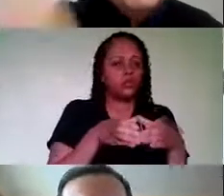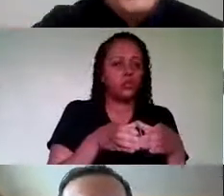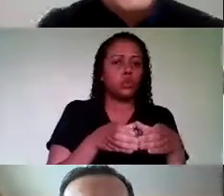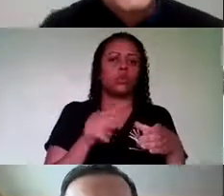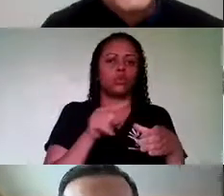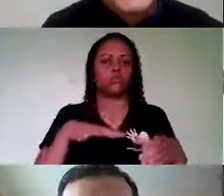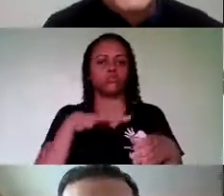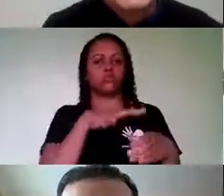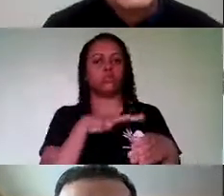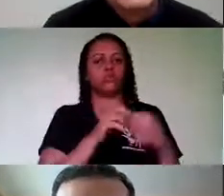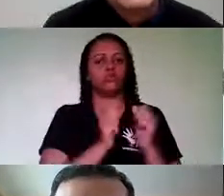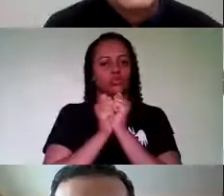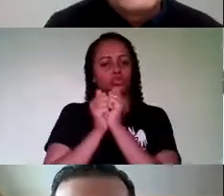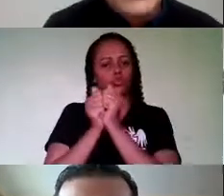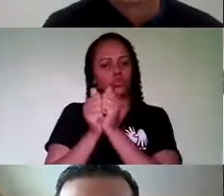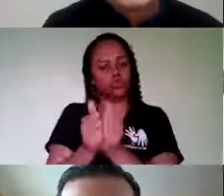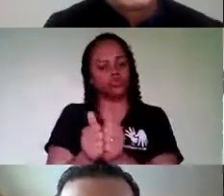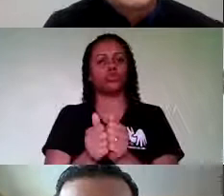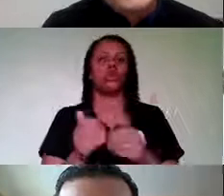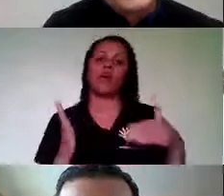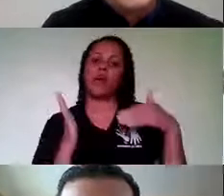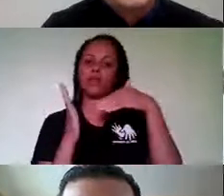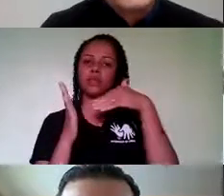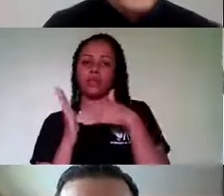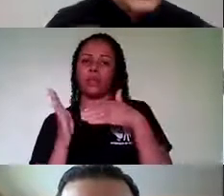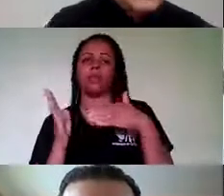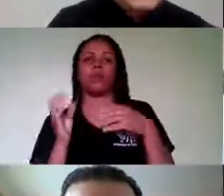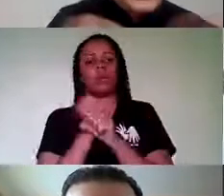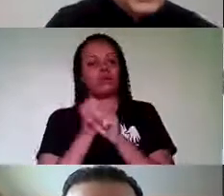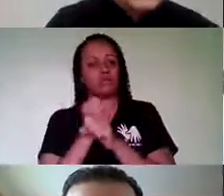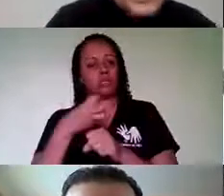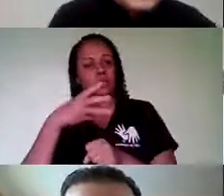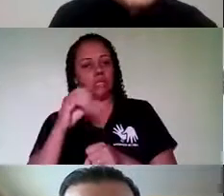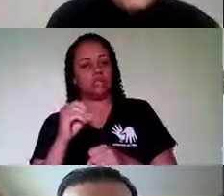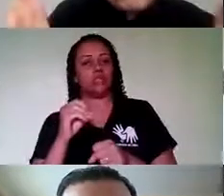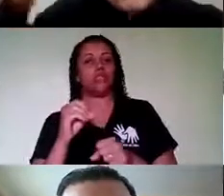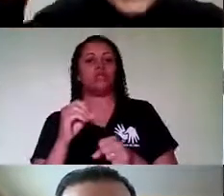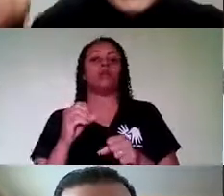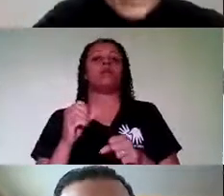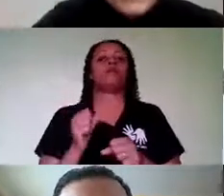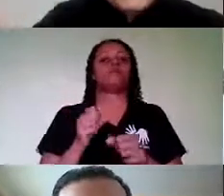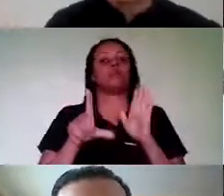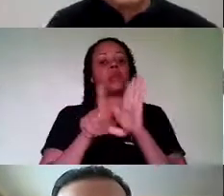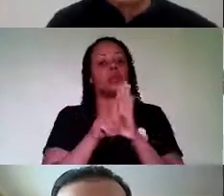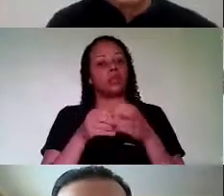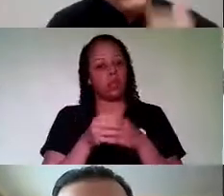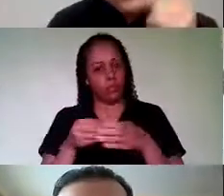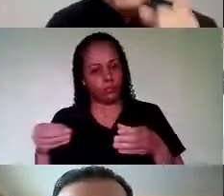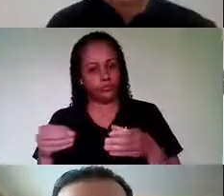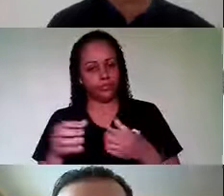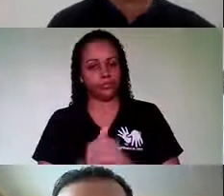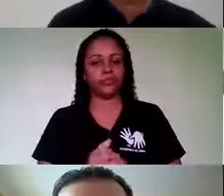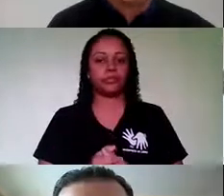está à frente lá dos 30 anos da lei de cotas. Tá? Então, é isso, mas eu vi o Patá nessa reunião,